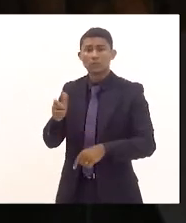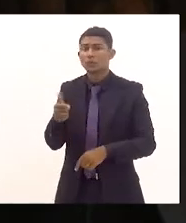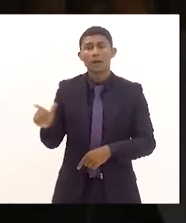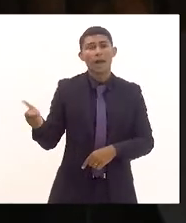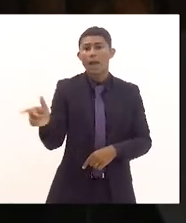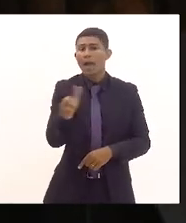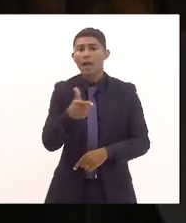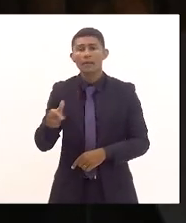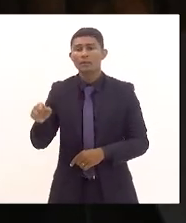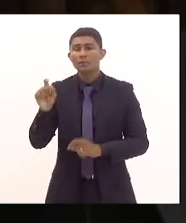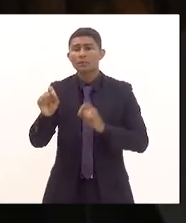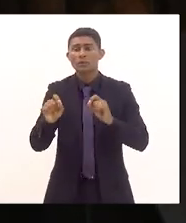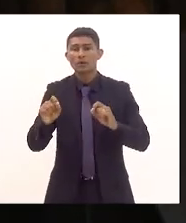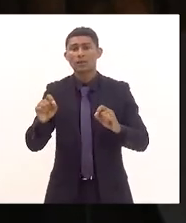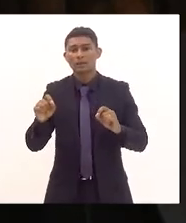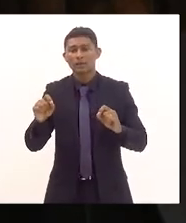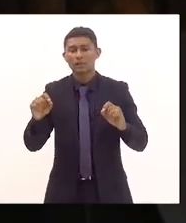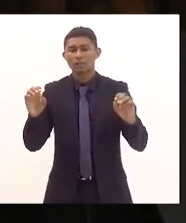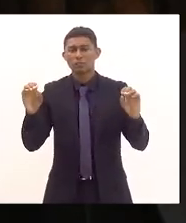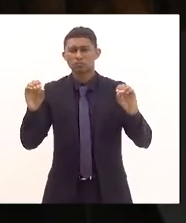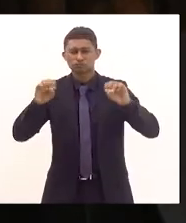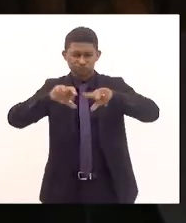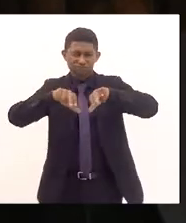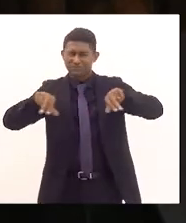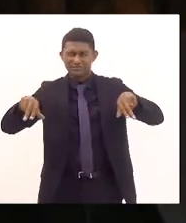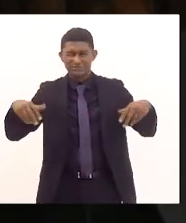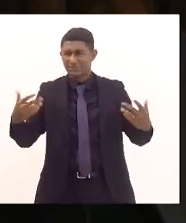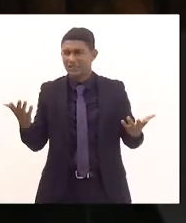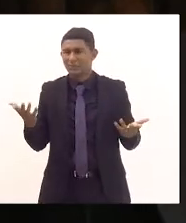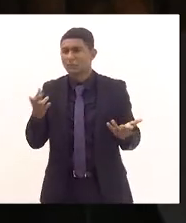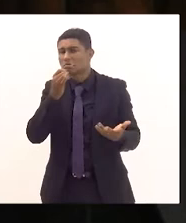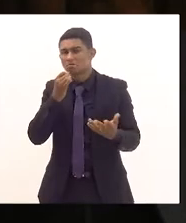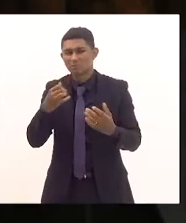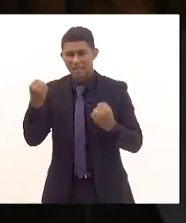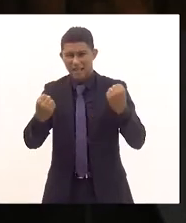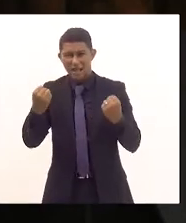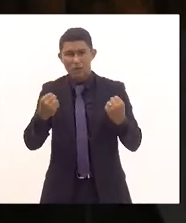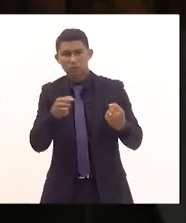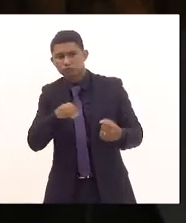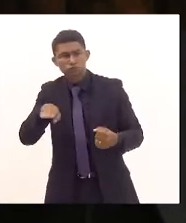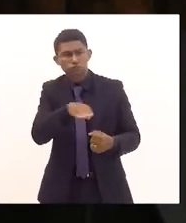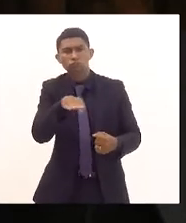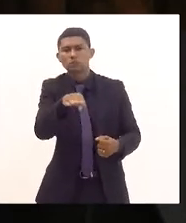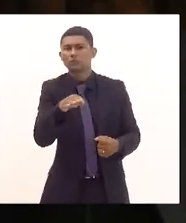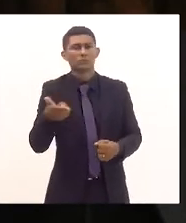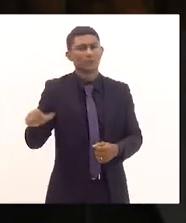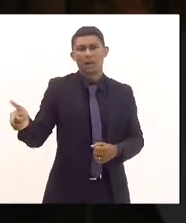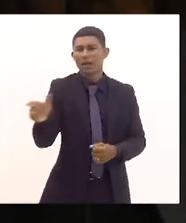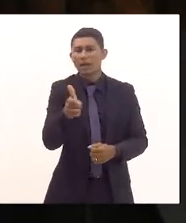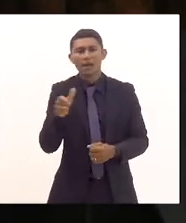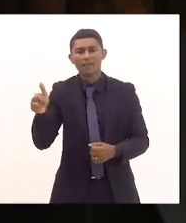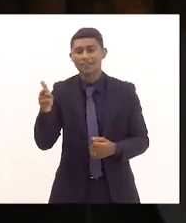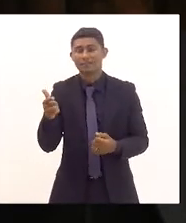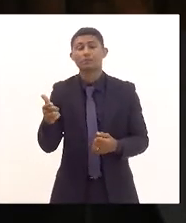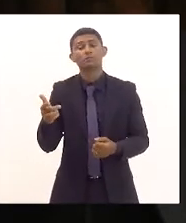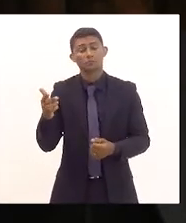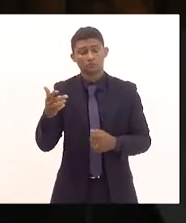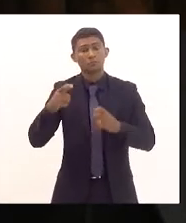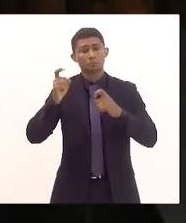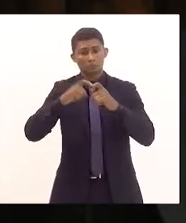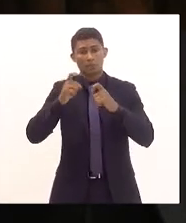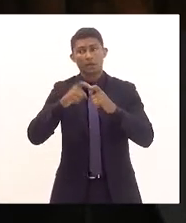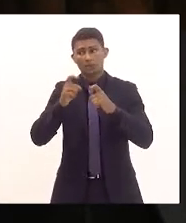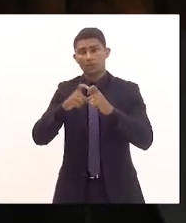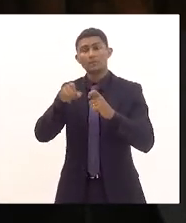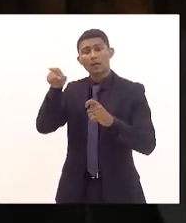ambulância segundo os funcionários Uma das uma das médicas da unidade onde funcionários da unidade